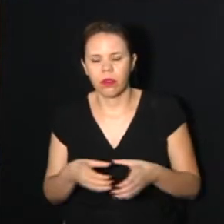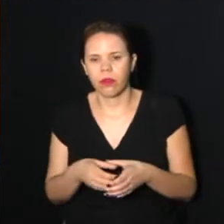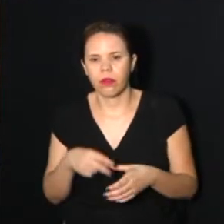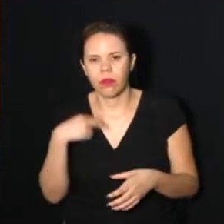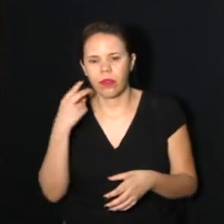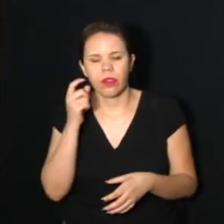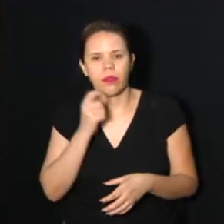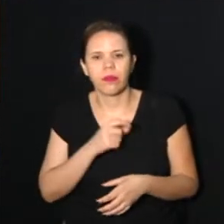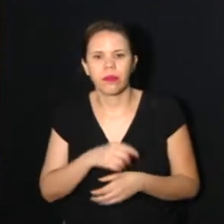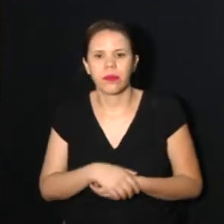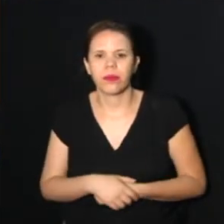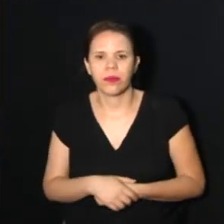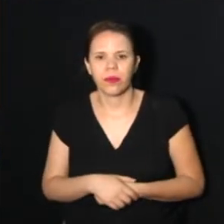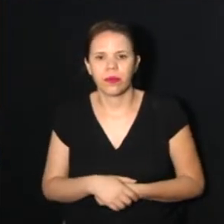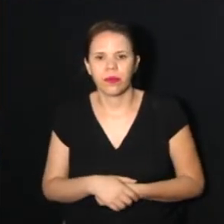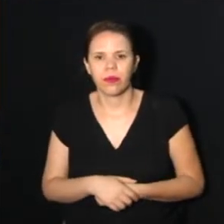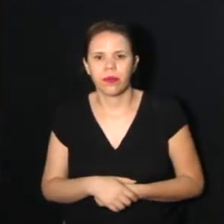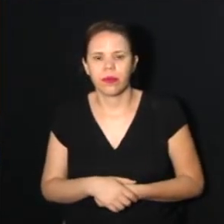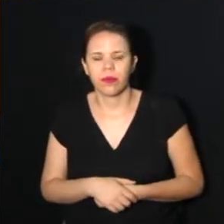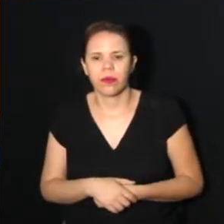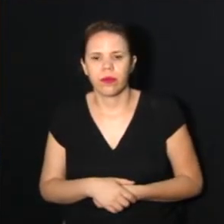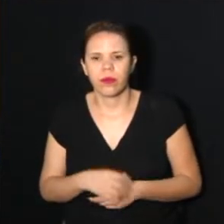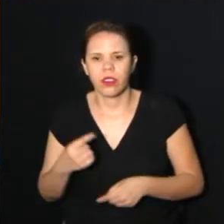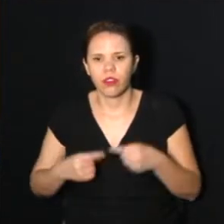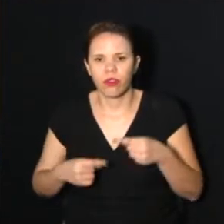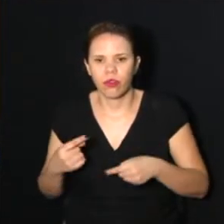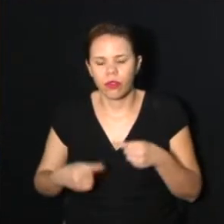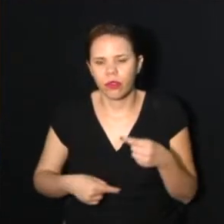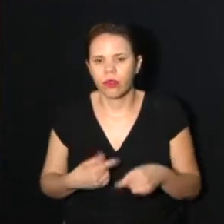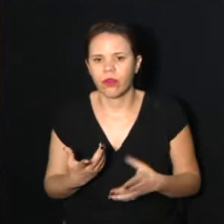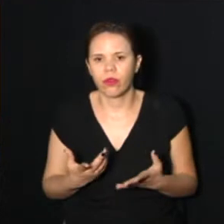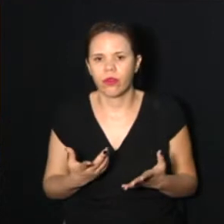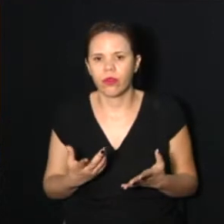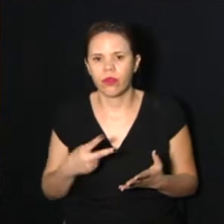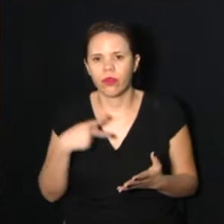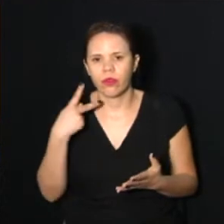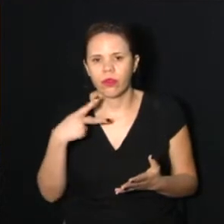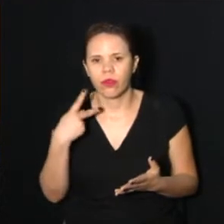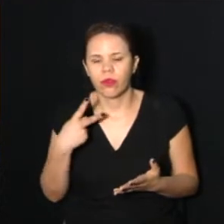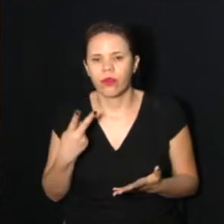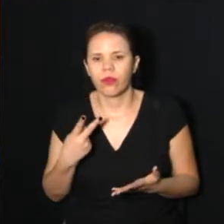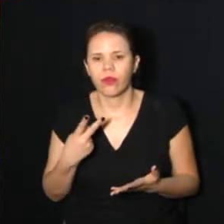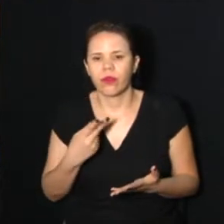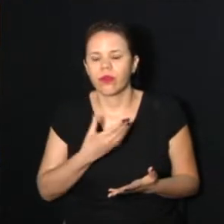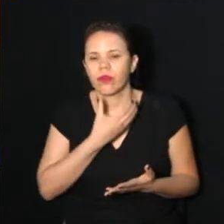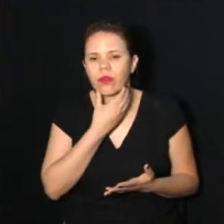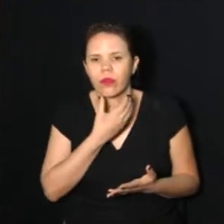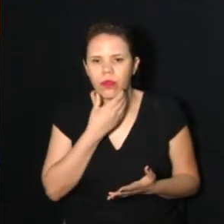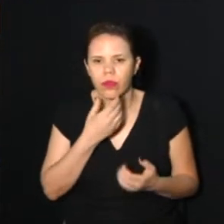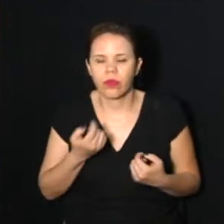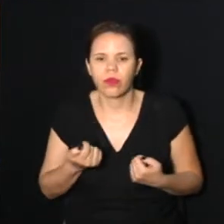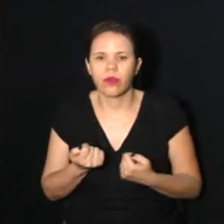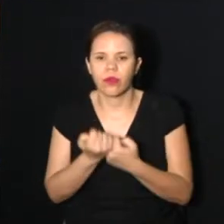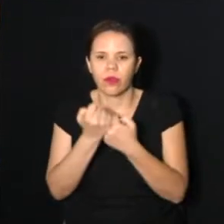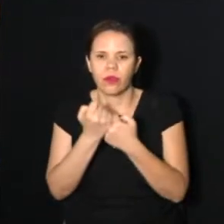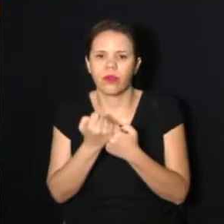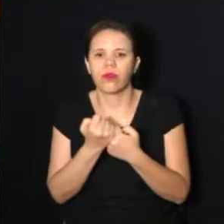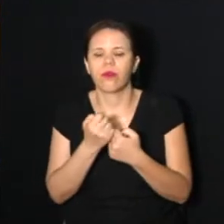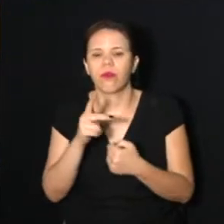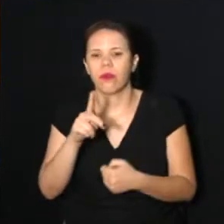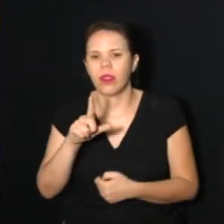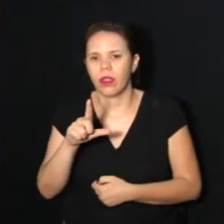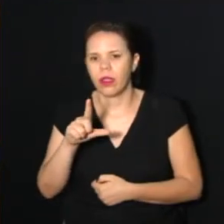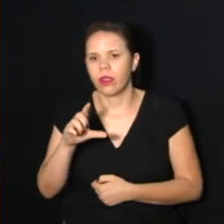Silva. Item 6.6, discussão e votação do parecer exarado pelo senhor Carmo Luiz, favorável ao substituto total PLC